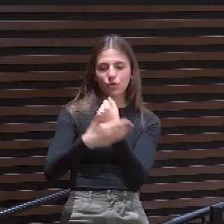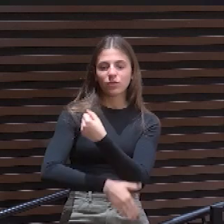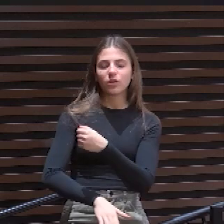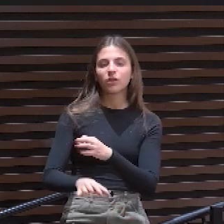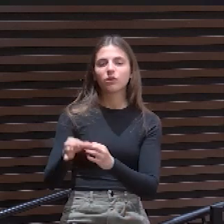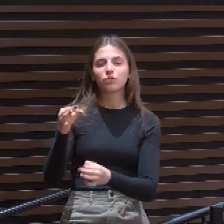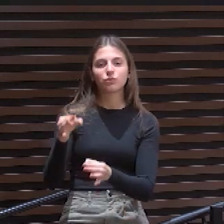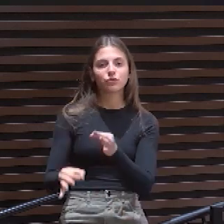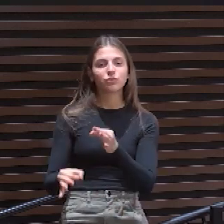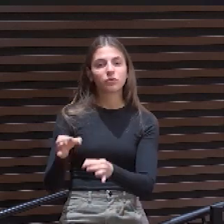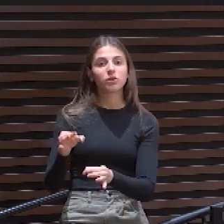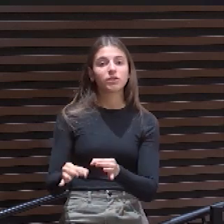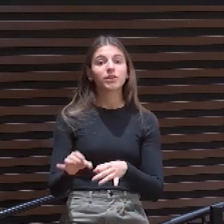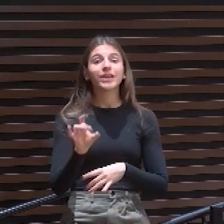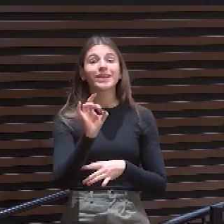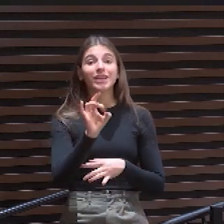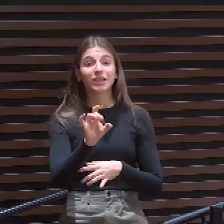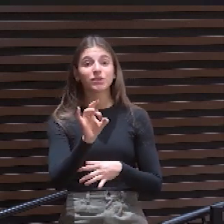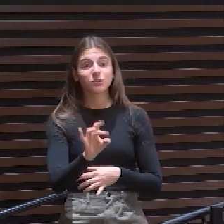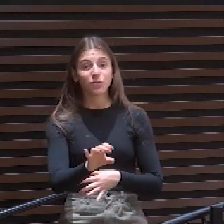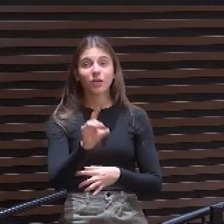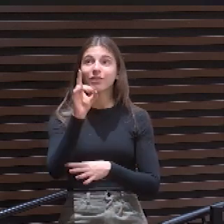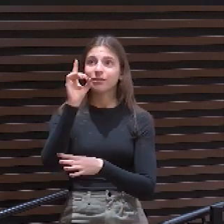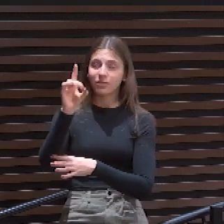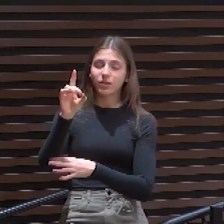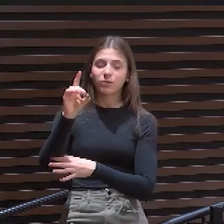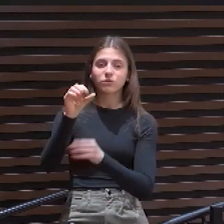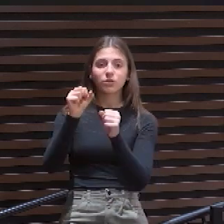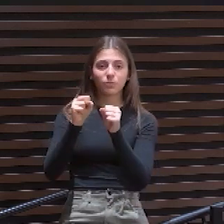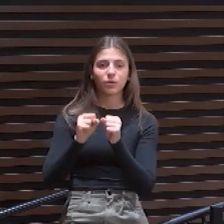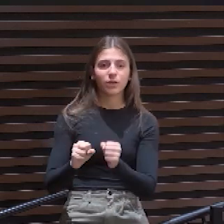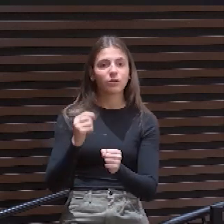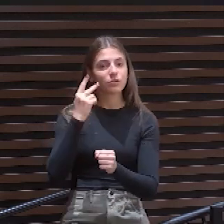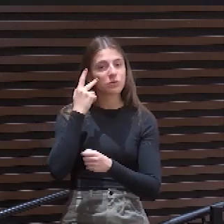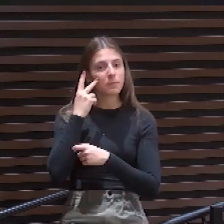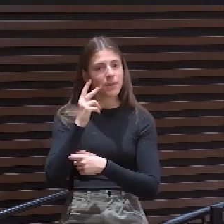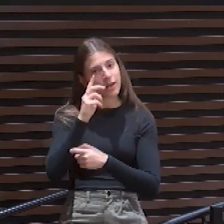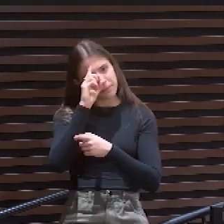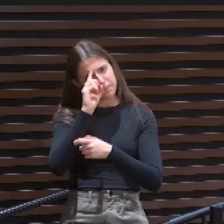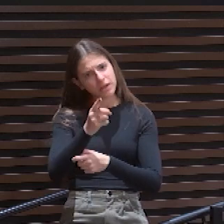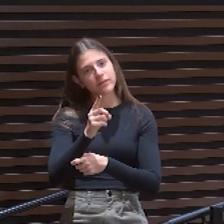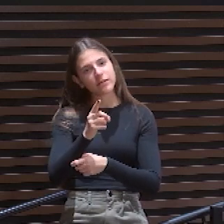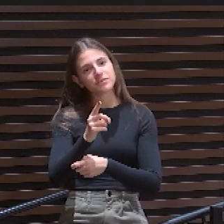exclusivamente ele é o poderoso para conferir